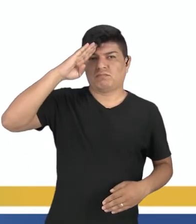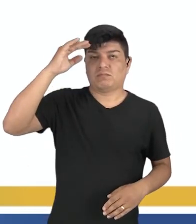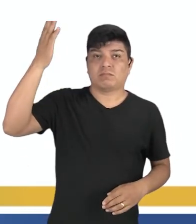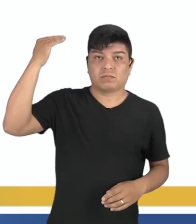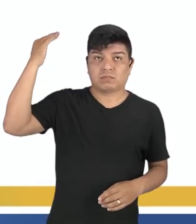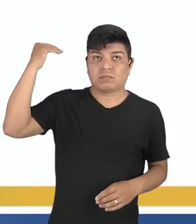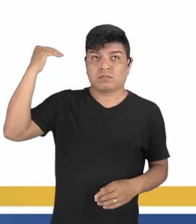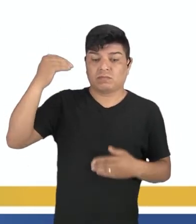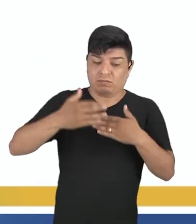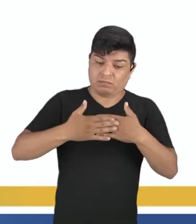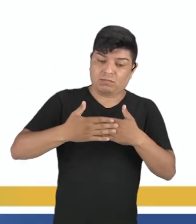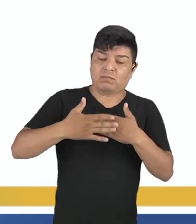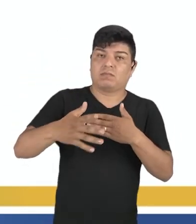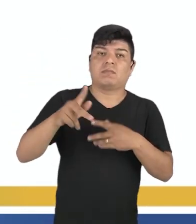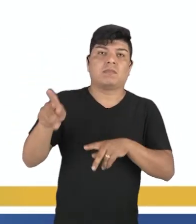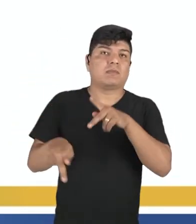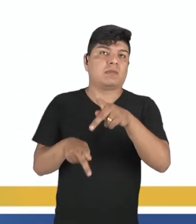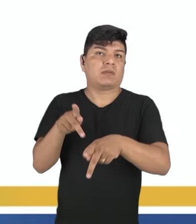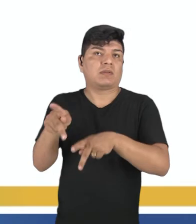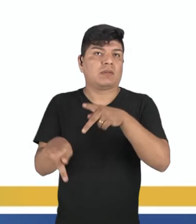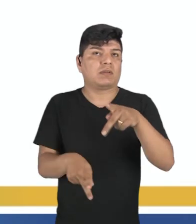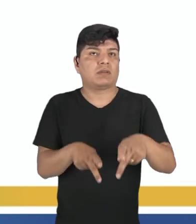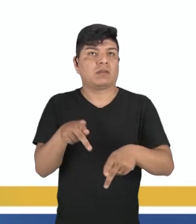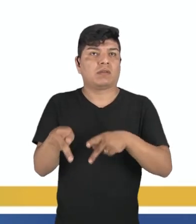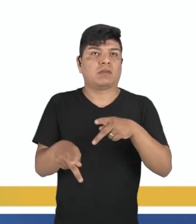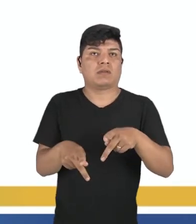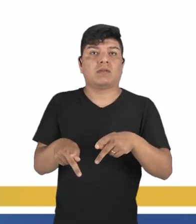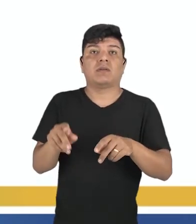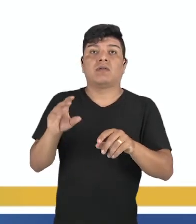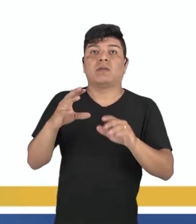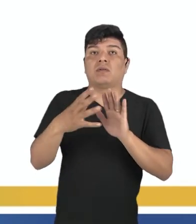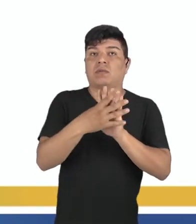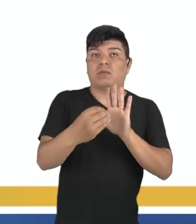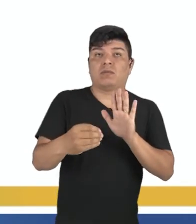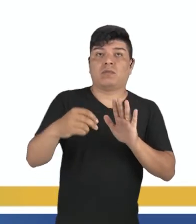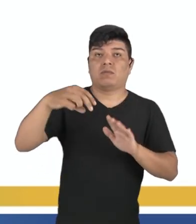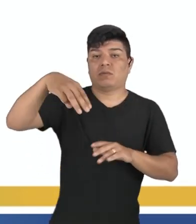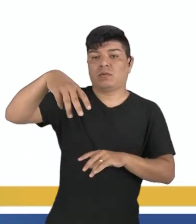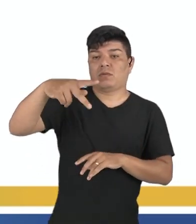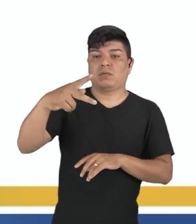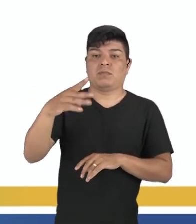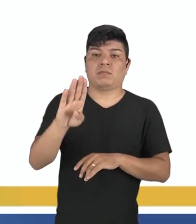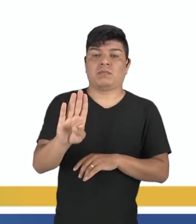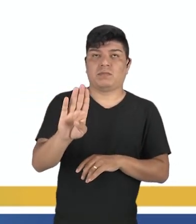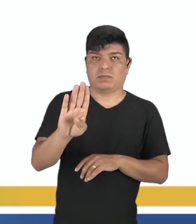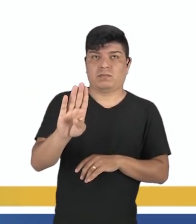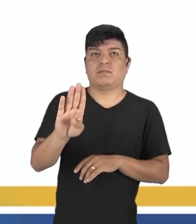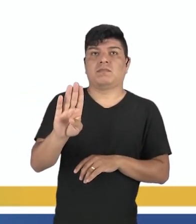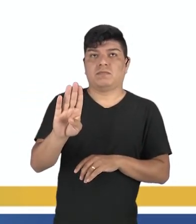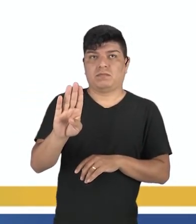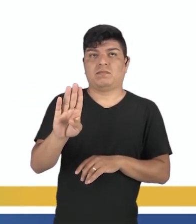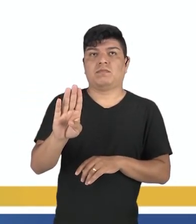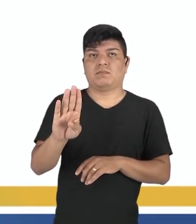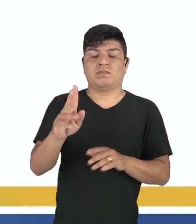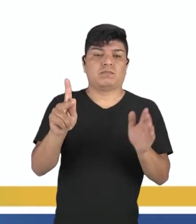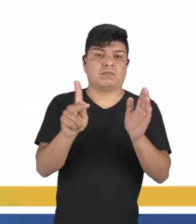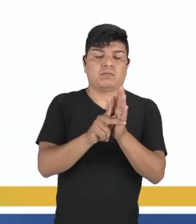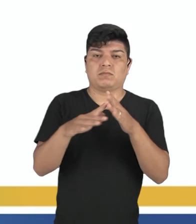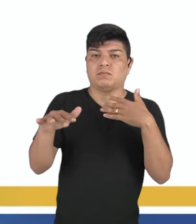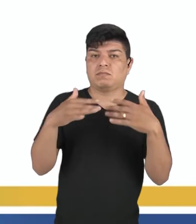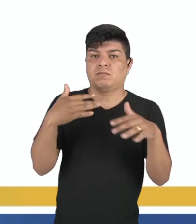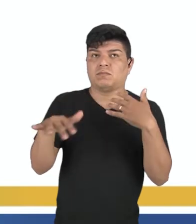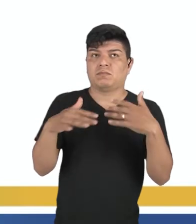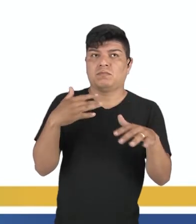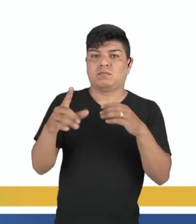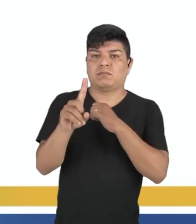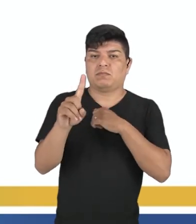dessa fase, é popularizada a sigla MPB, como marca de um movimento próprio de